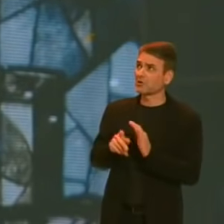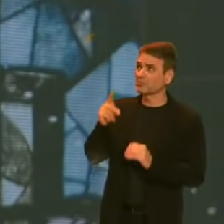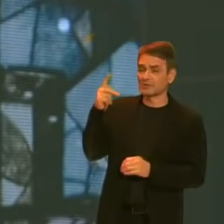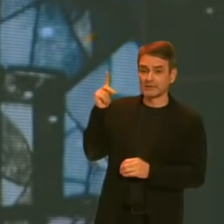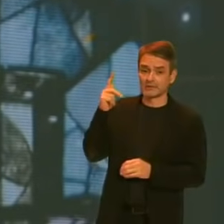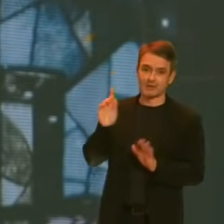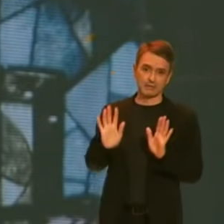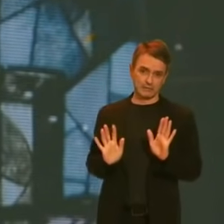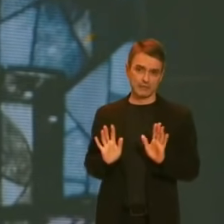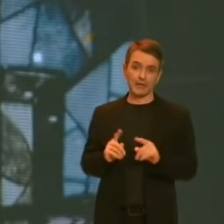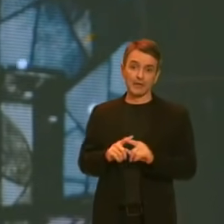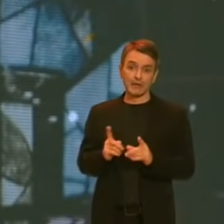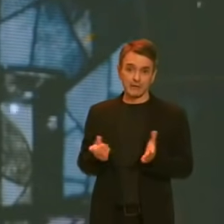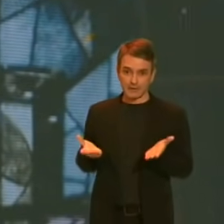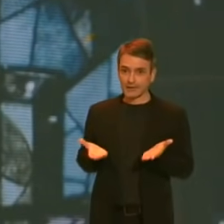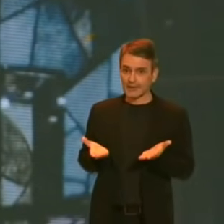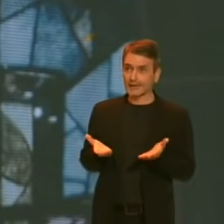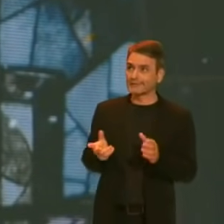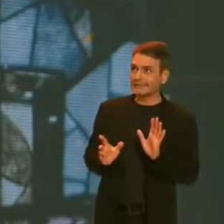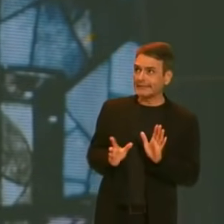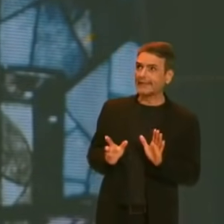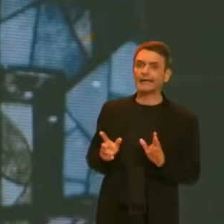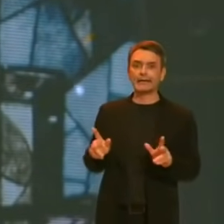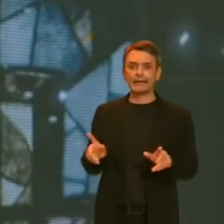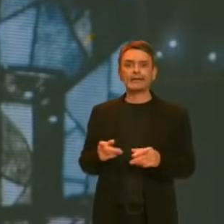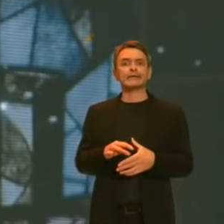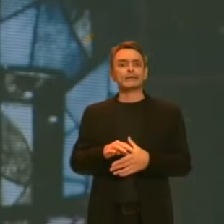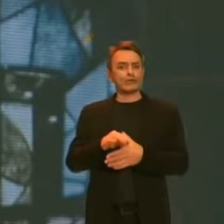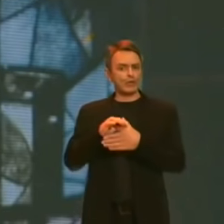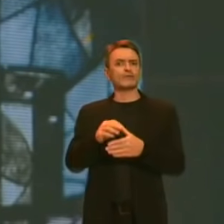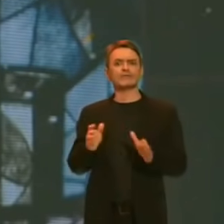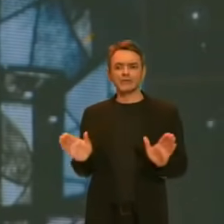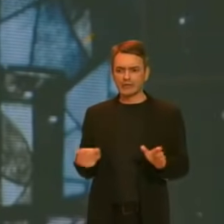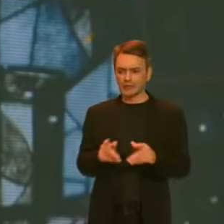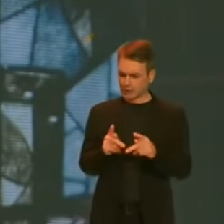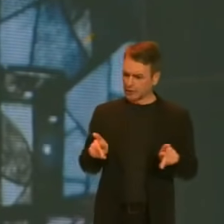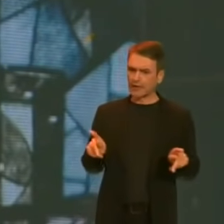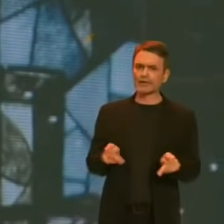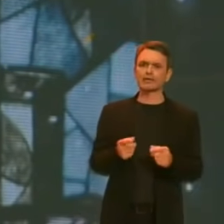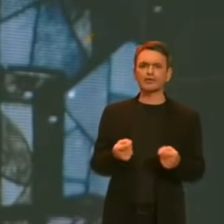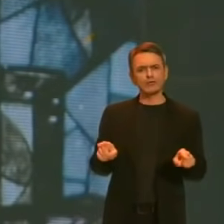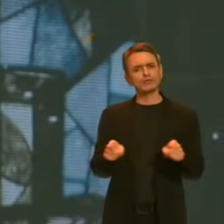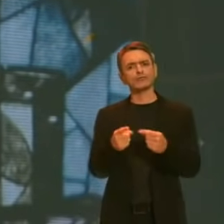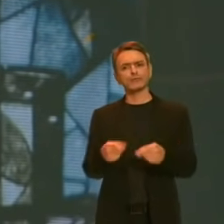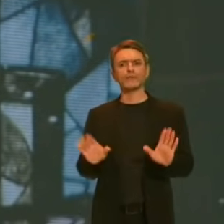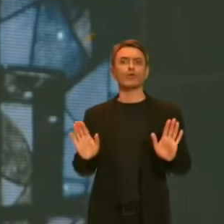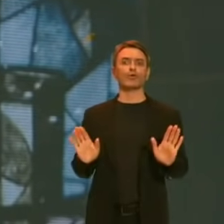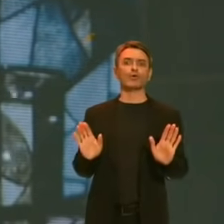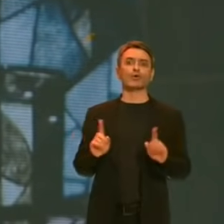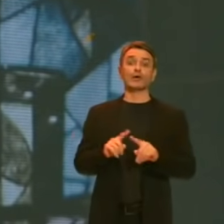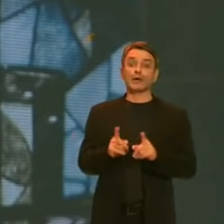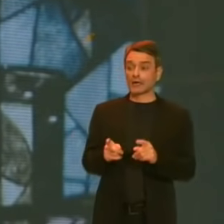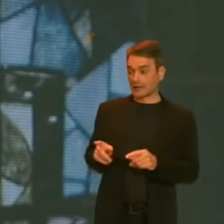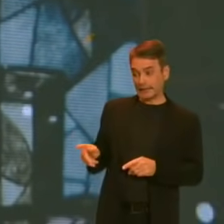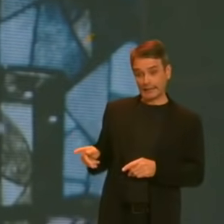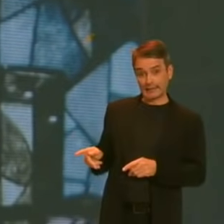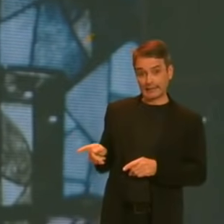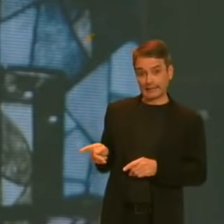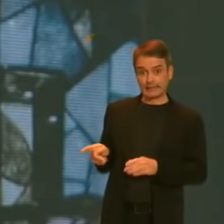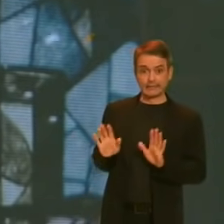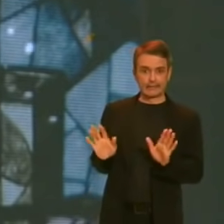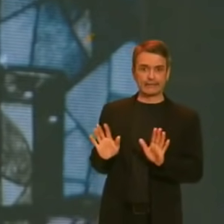de volta aqui, dirigindo louvor, eu quero vê-lo fazendo muitas coisas. Ele não para, ele é um cara que tem